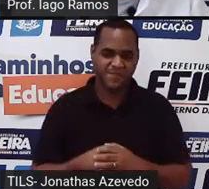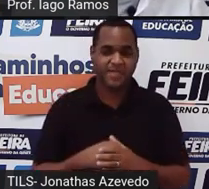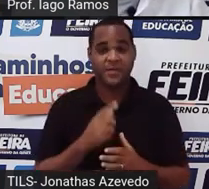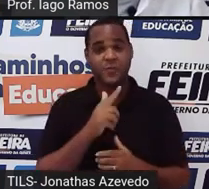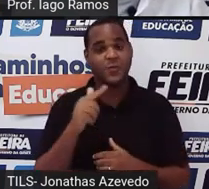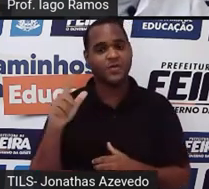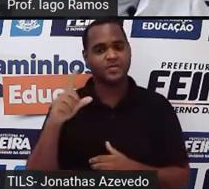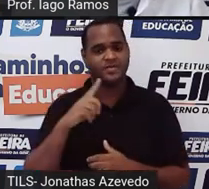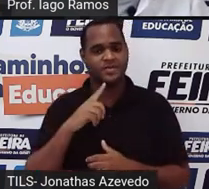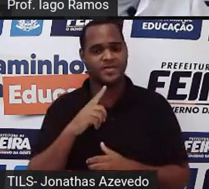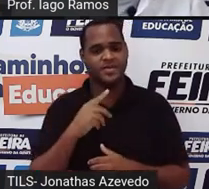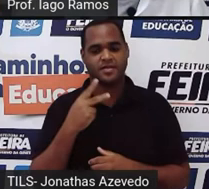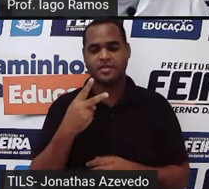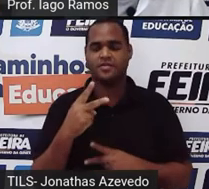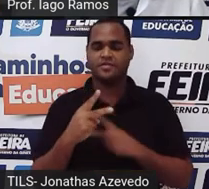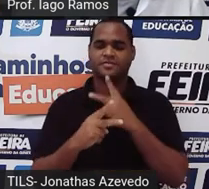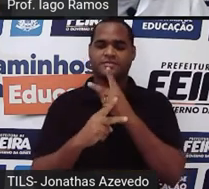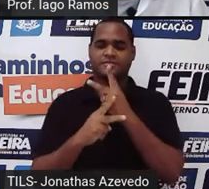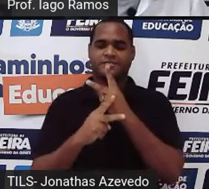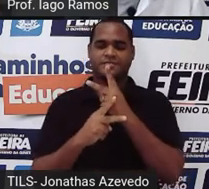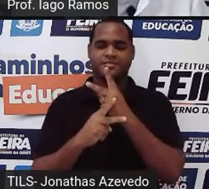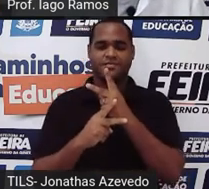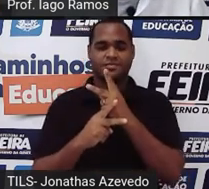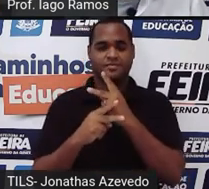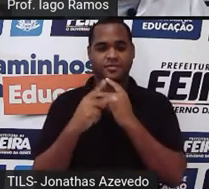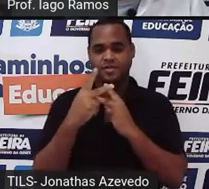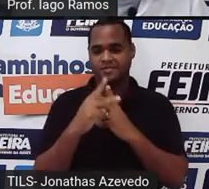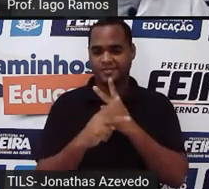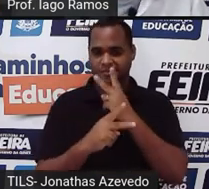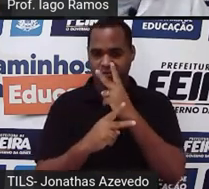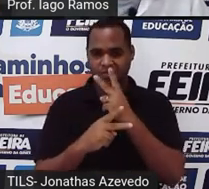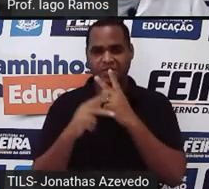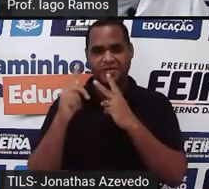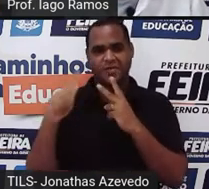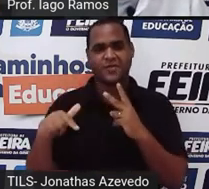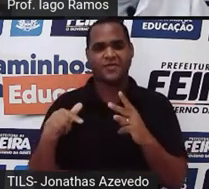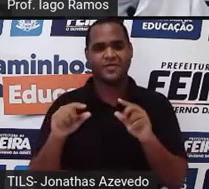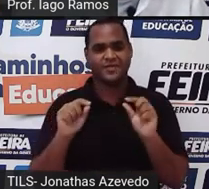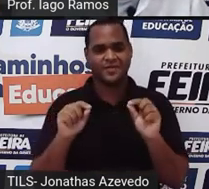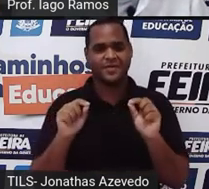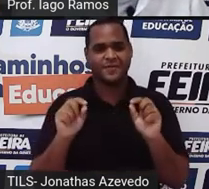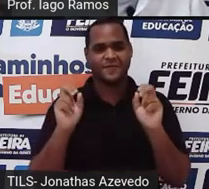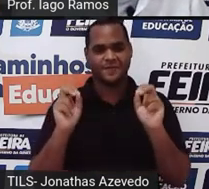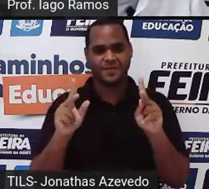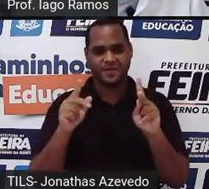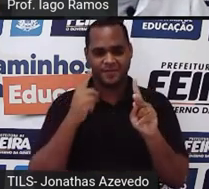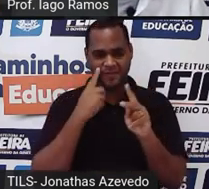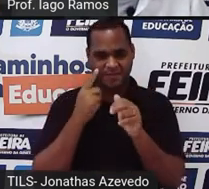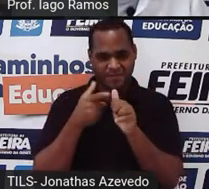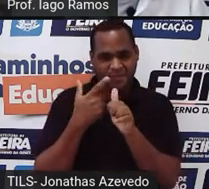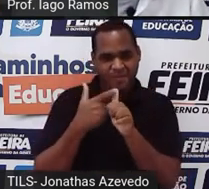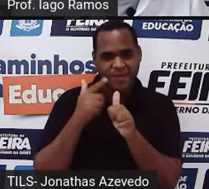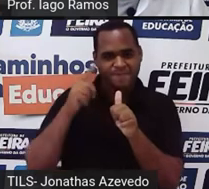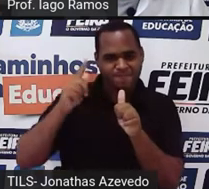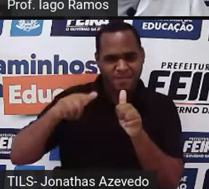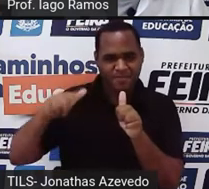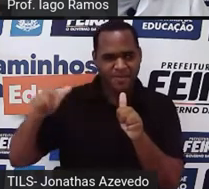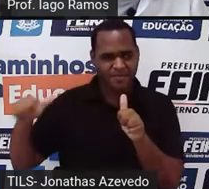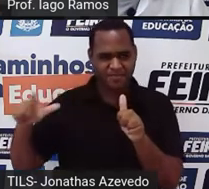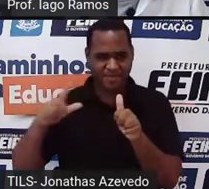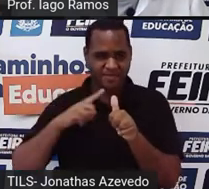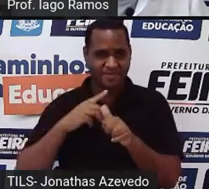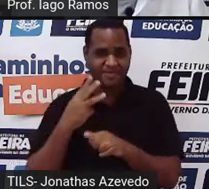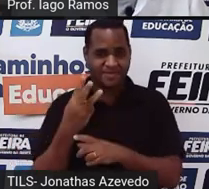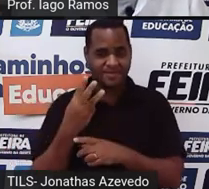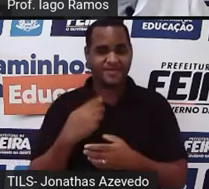ó. 3 elevado a 2 elevado a 2 de novo, tá bom? Então é só repetir a base, que é 3.